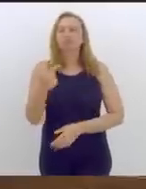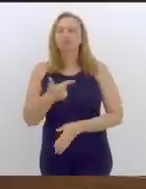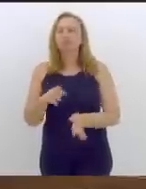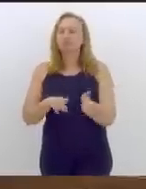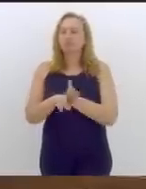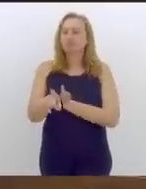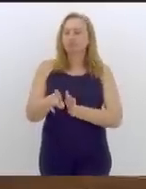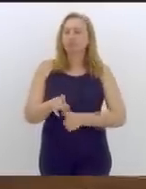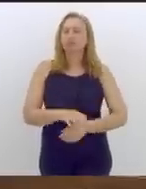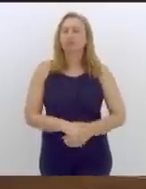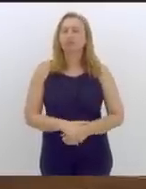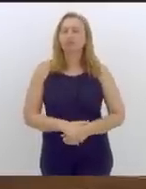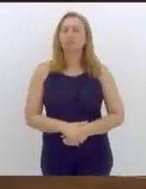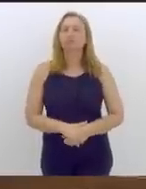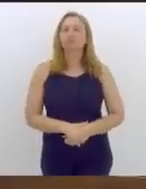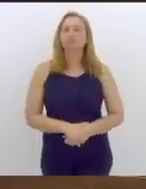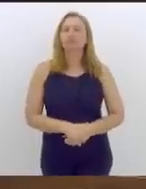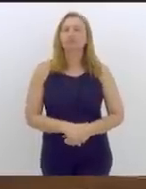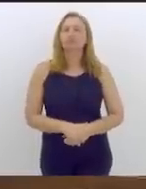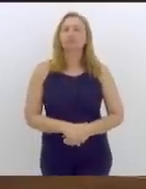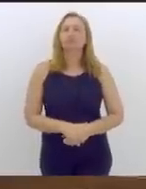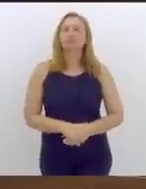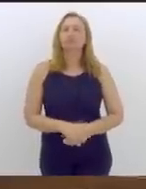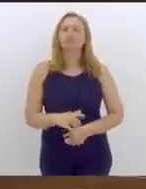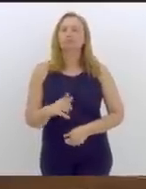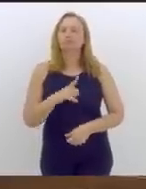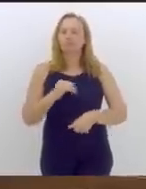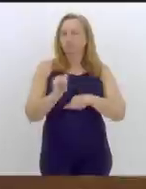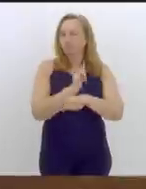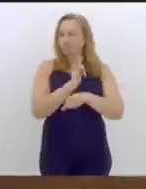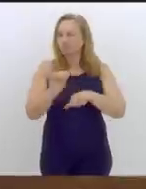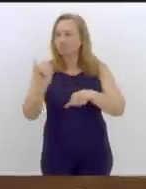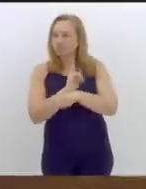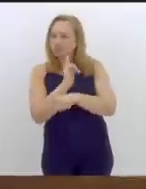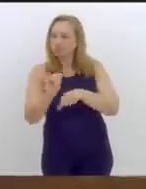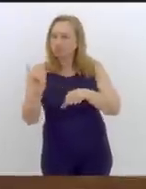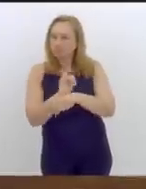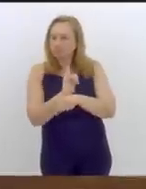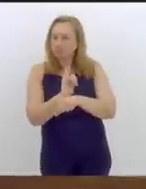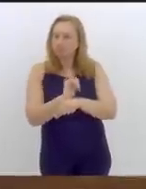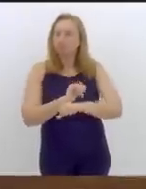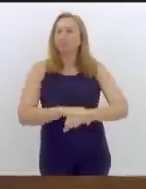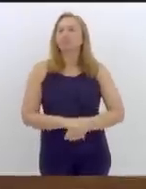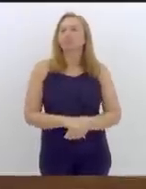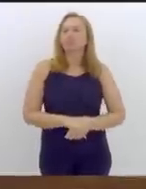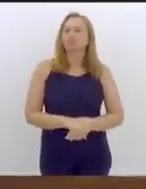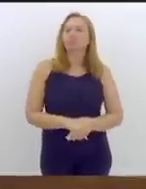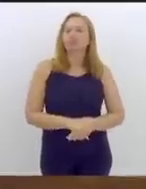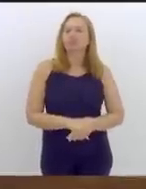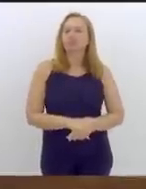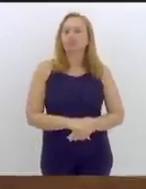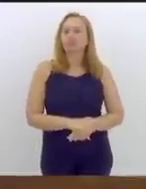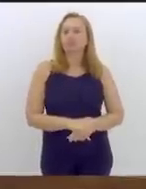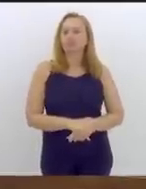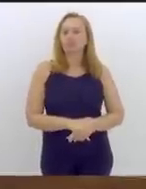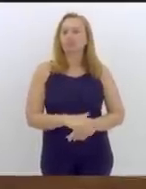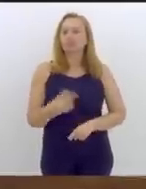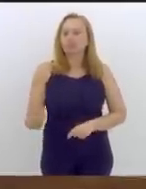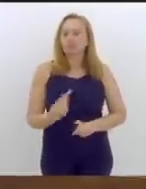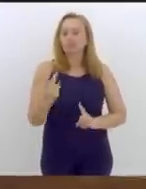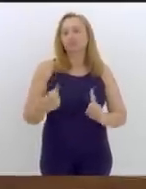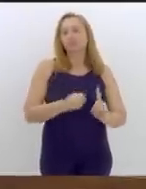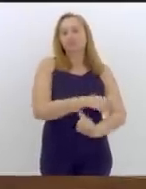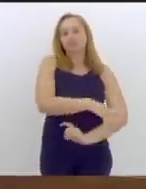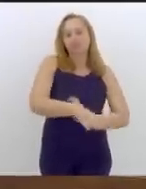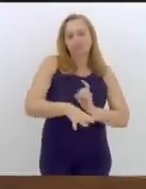pergunta haveria uma alternativa viável que contemplasse a sociedade